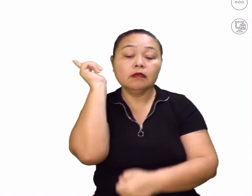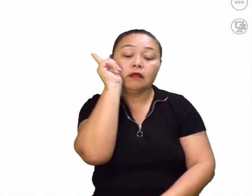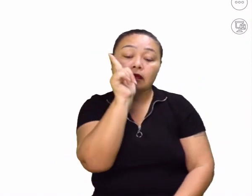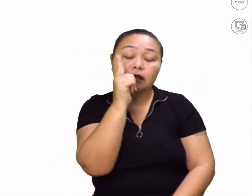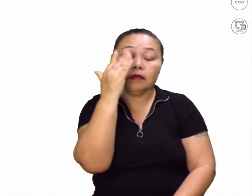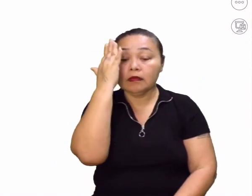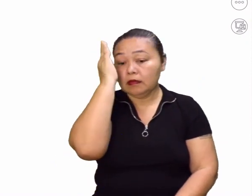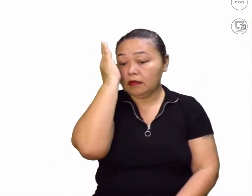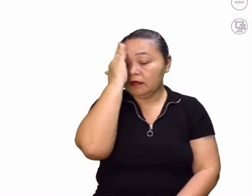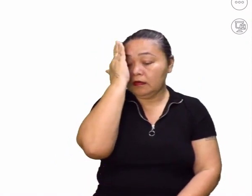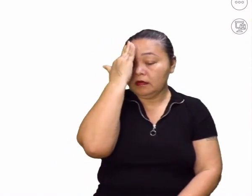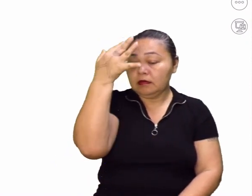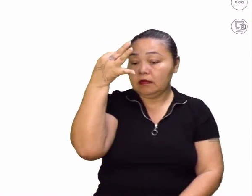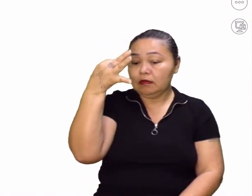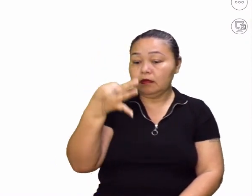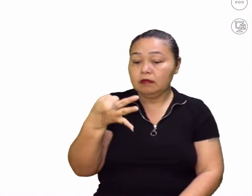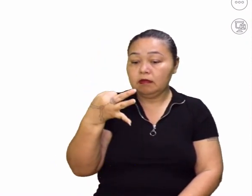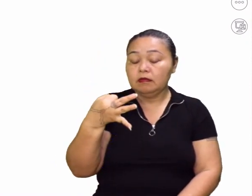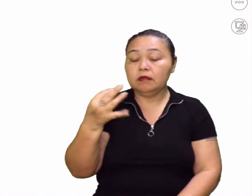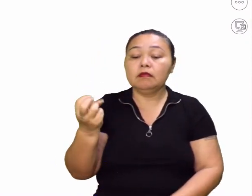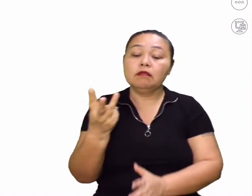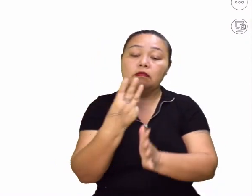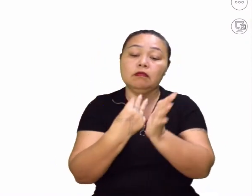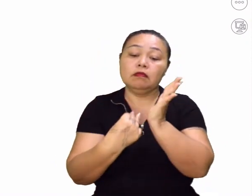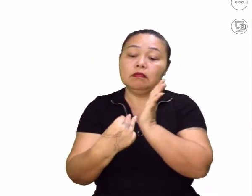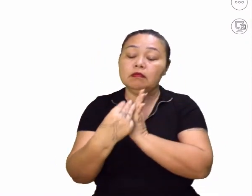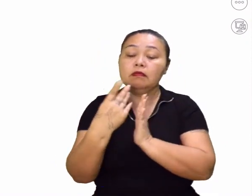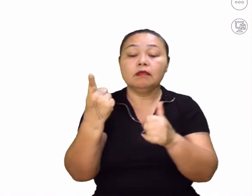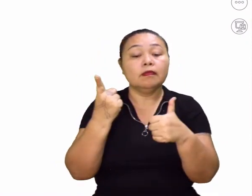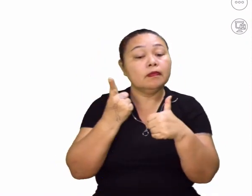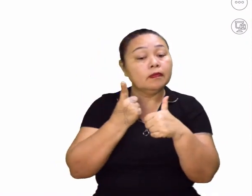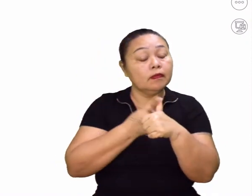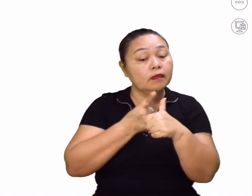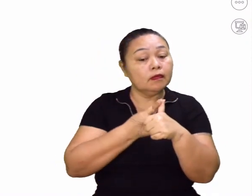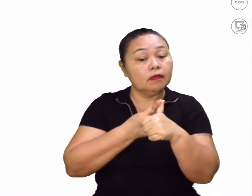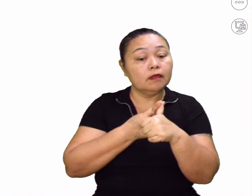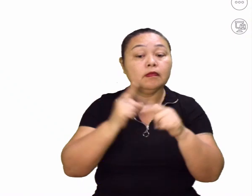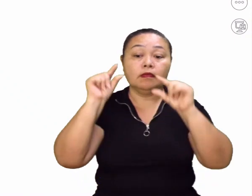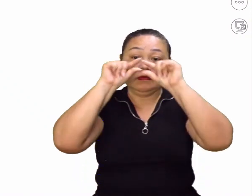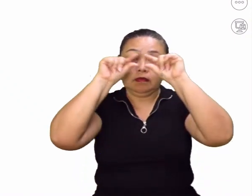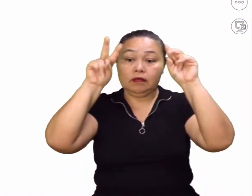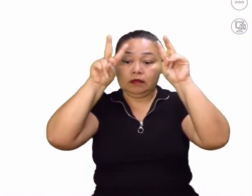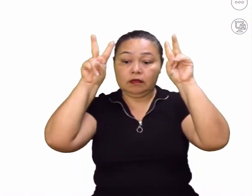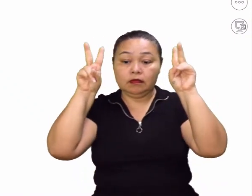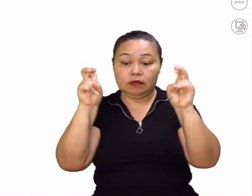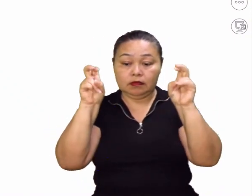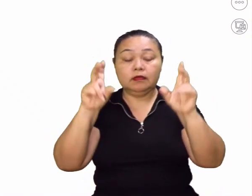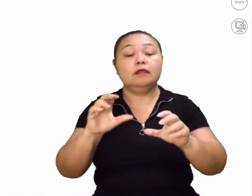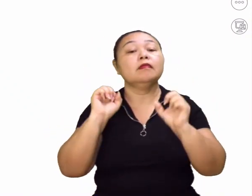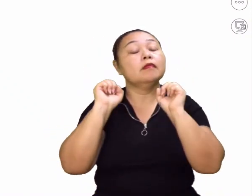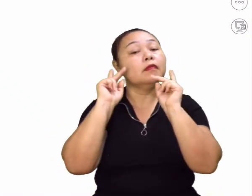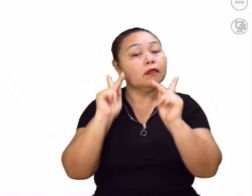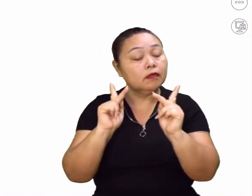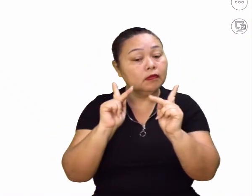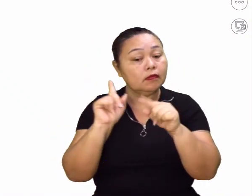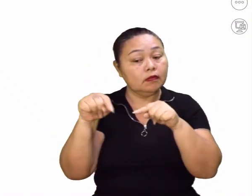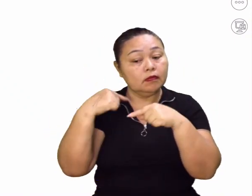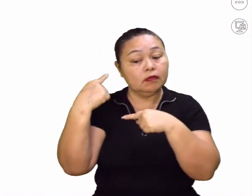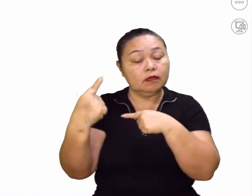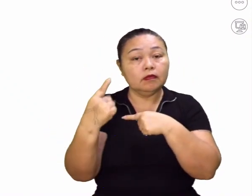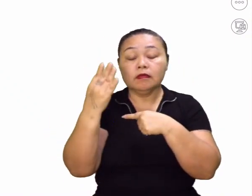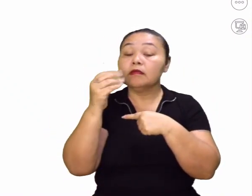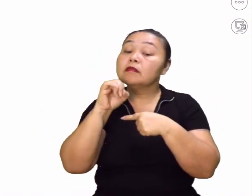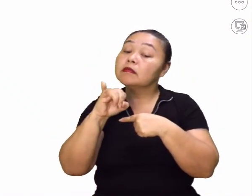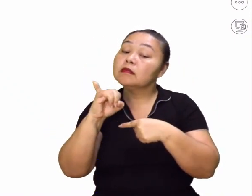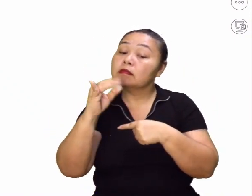uma interpretação adequada de um mapa, ele primeiro vê o título. Exatamente. Ok? Se ele